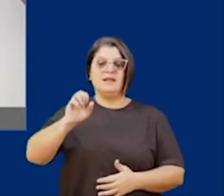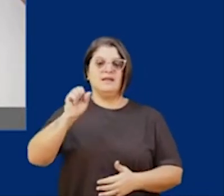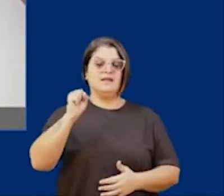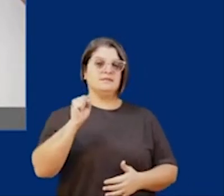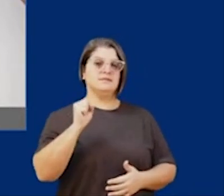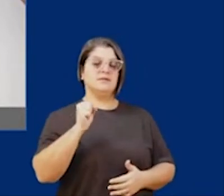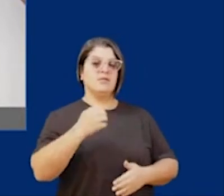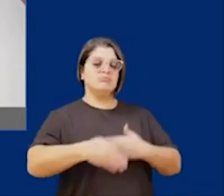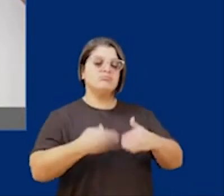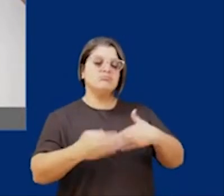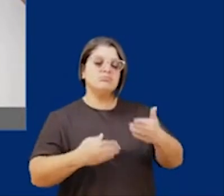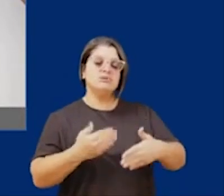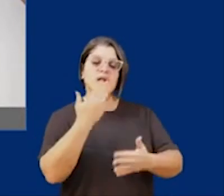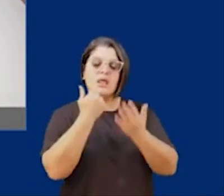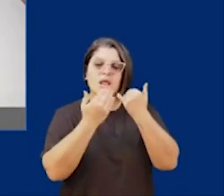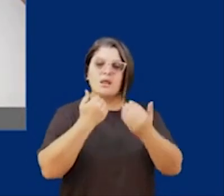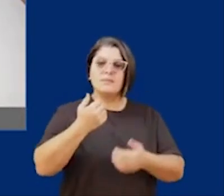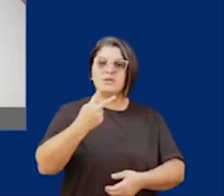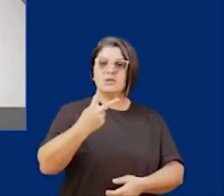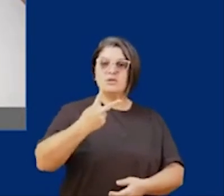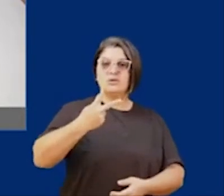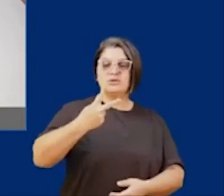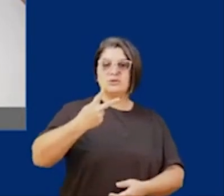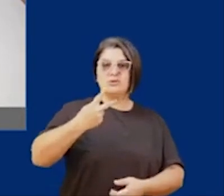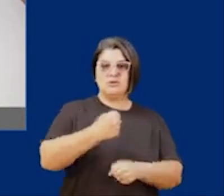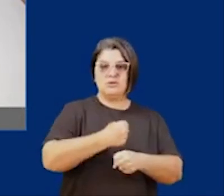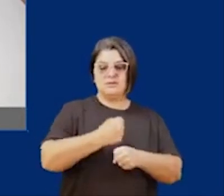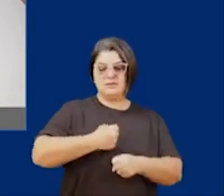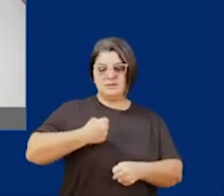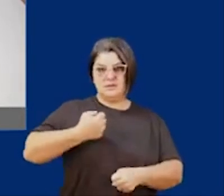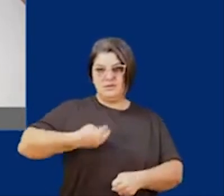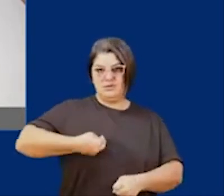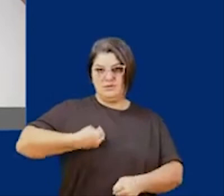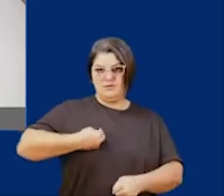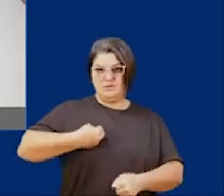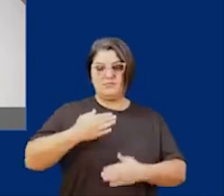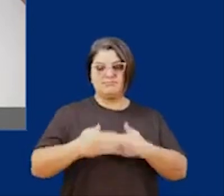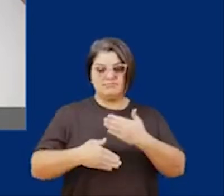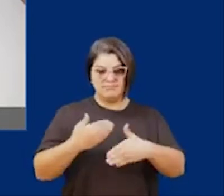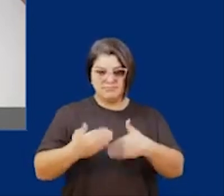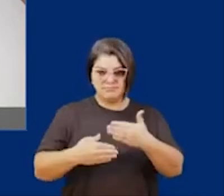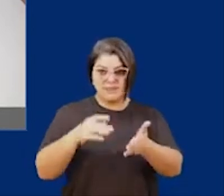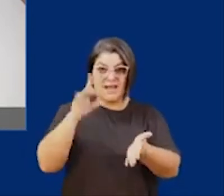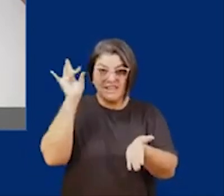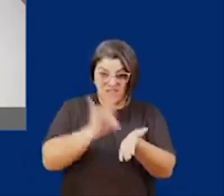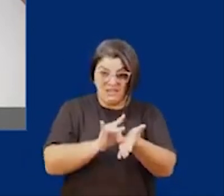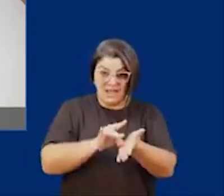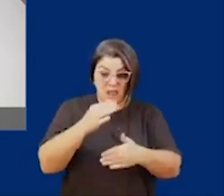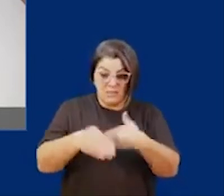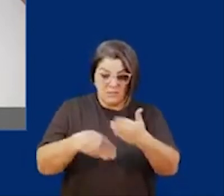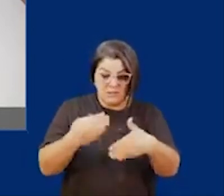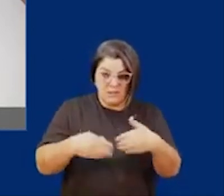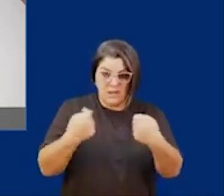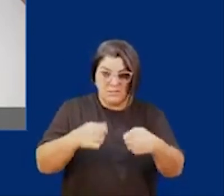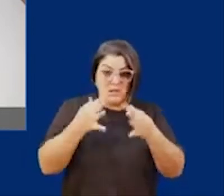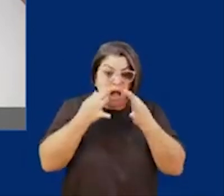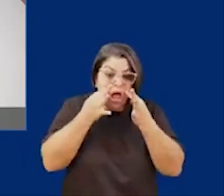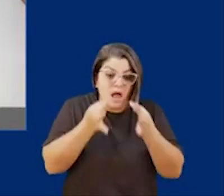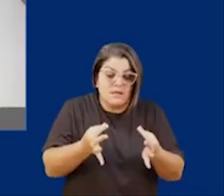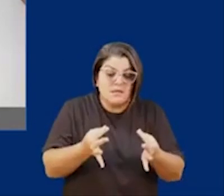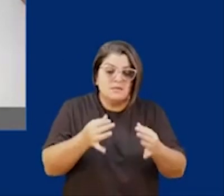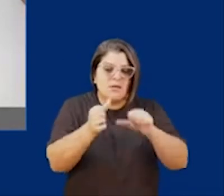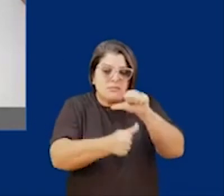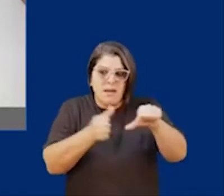2 primeiros anos de vida é um processo, a gente tem que ter essa atenção, entender que as coisas vão mudando de um dia para outro, e tudo